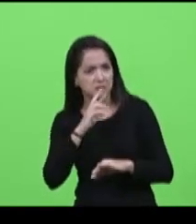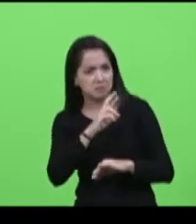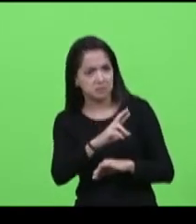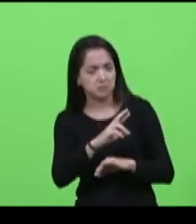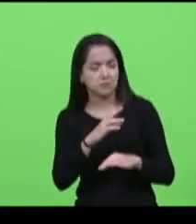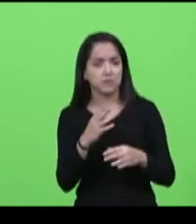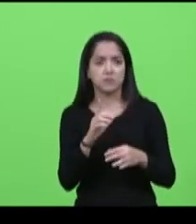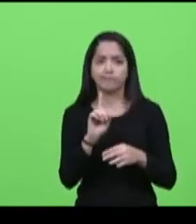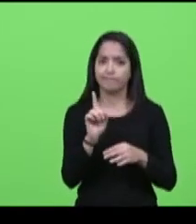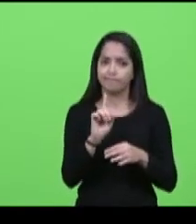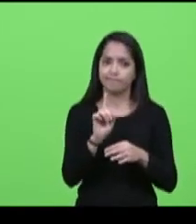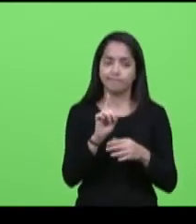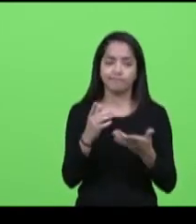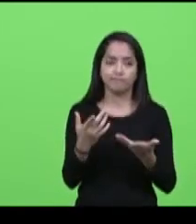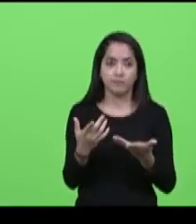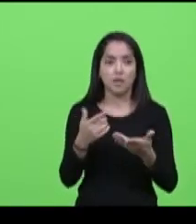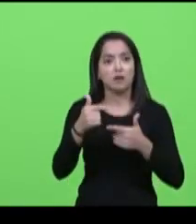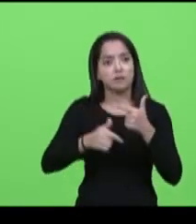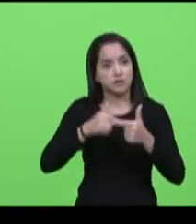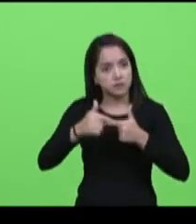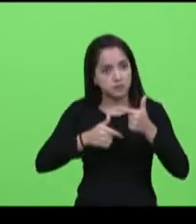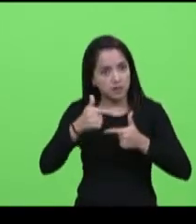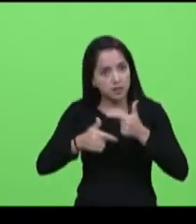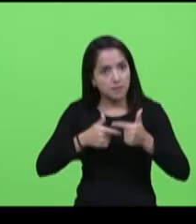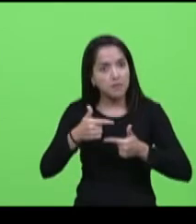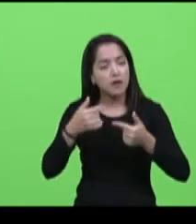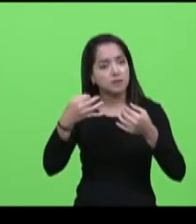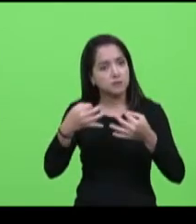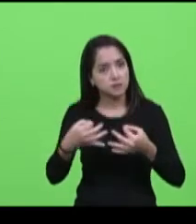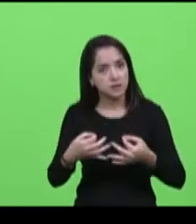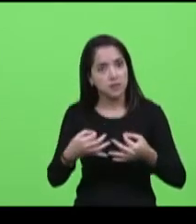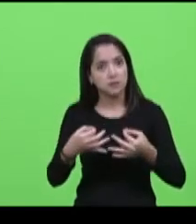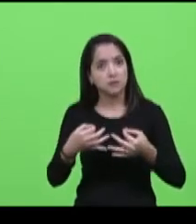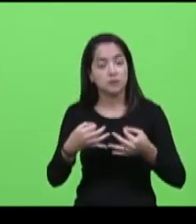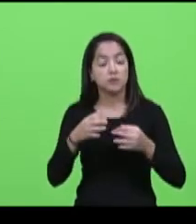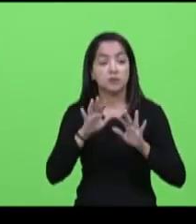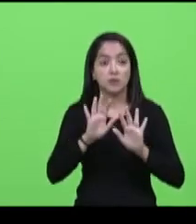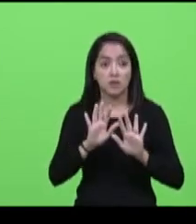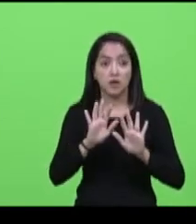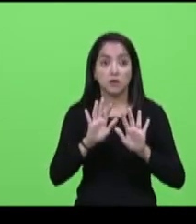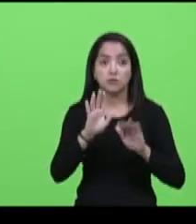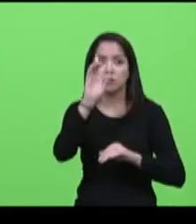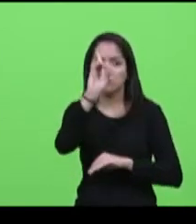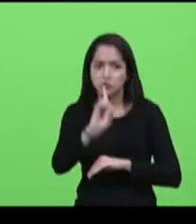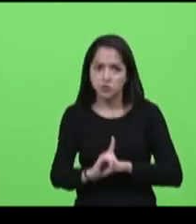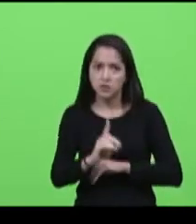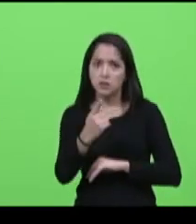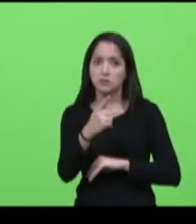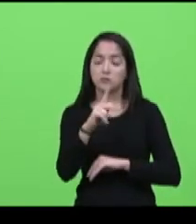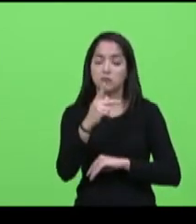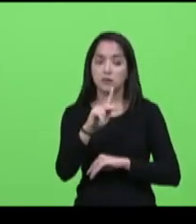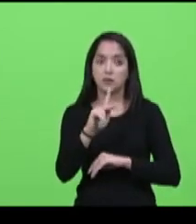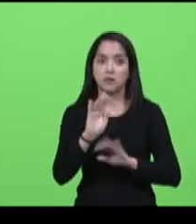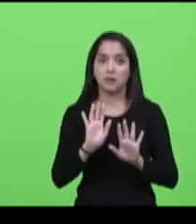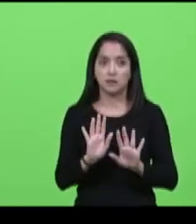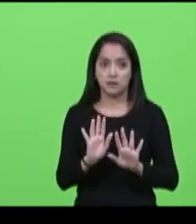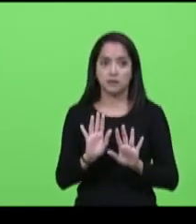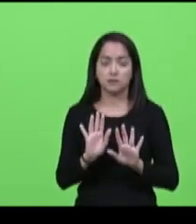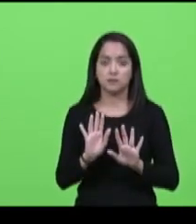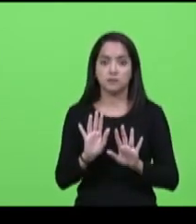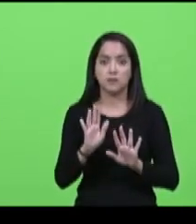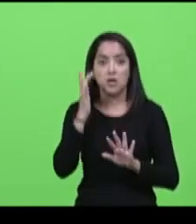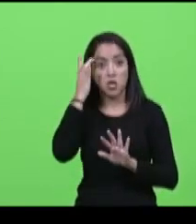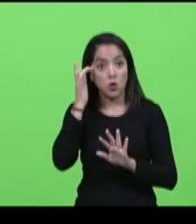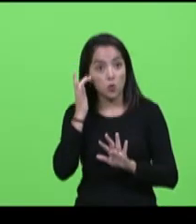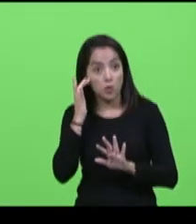trabalho do ponto de vista do que ele se propôs a fazer, e eu acho que ele tem todo o direito de fazer. Eu acho que realmente ela se equivocou